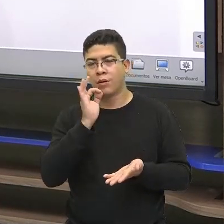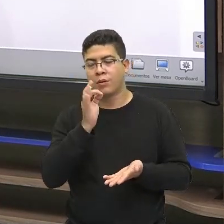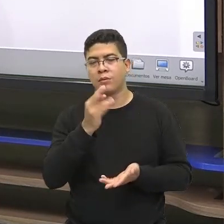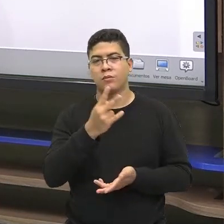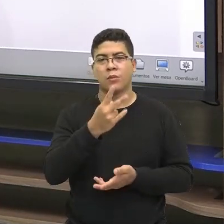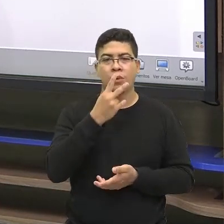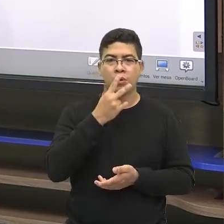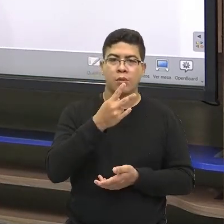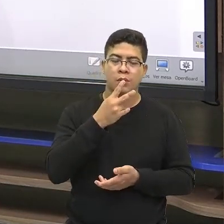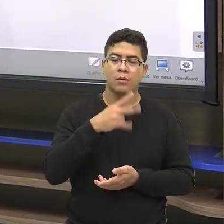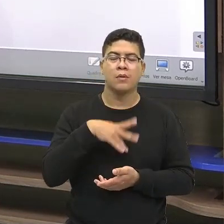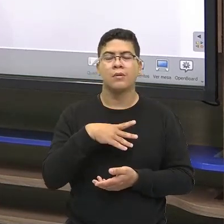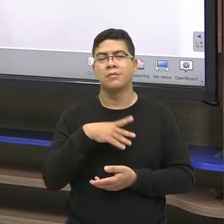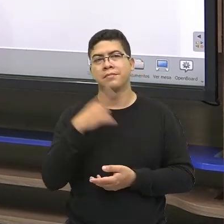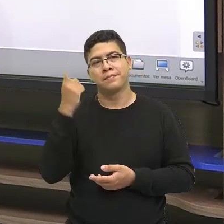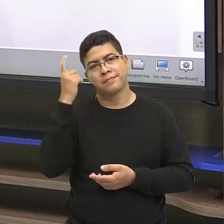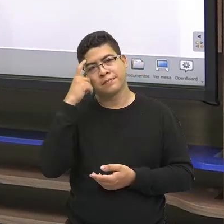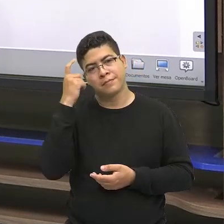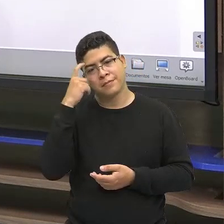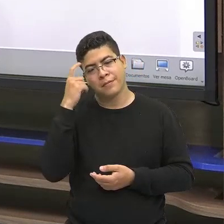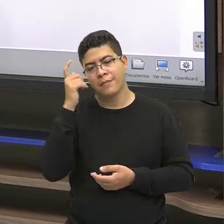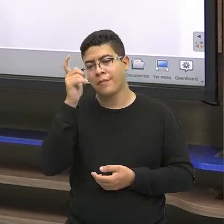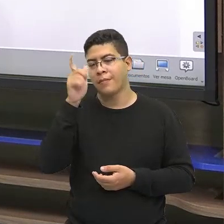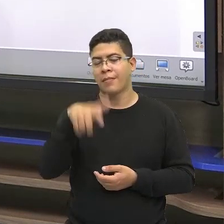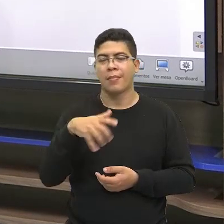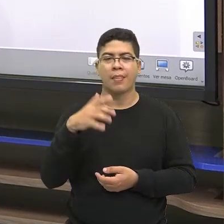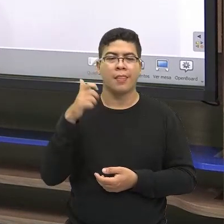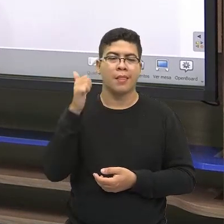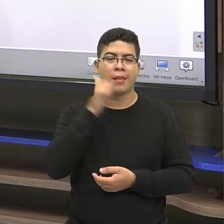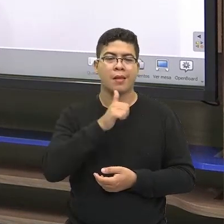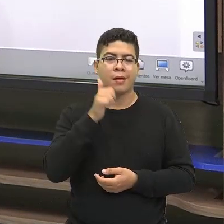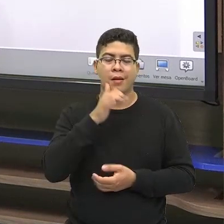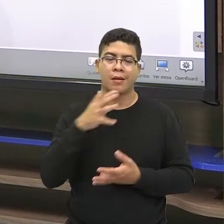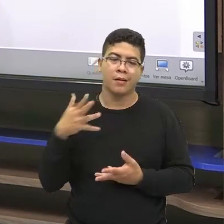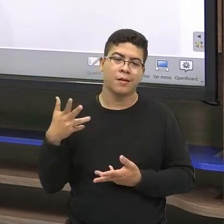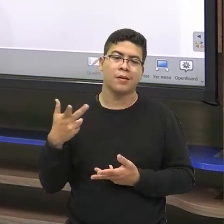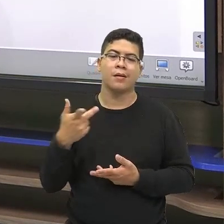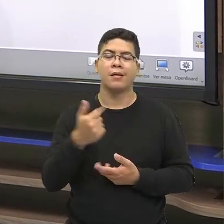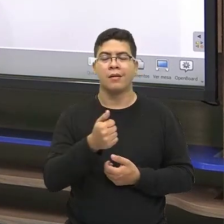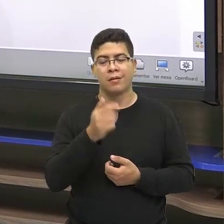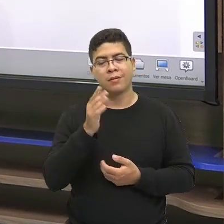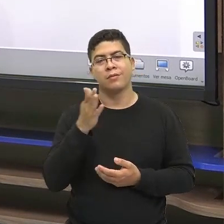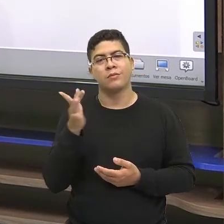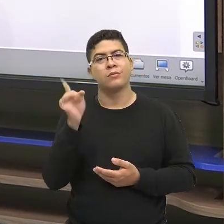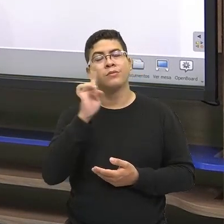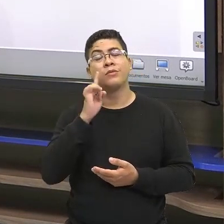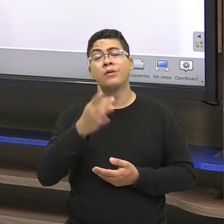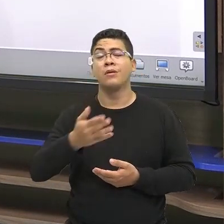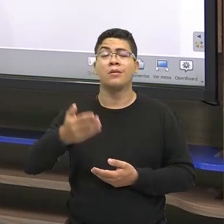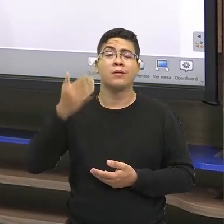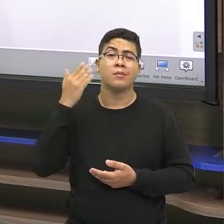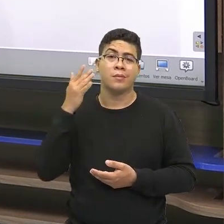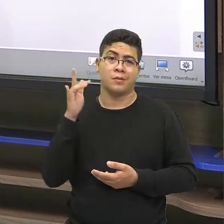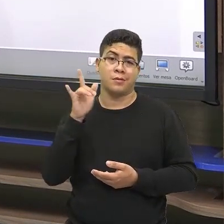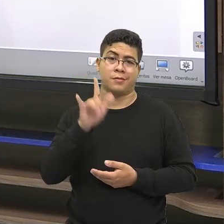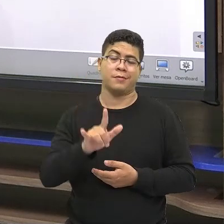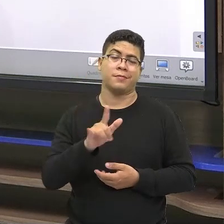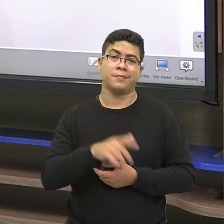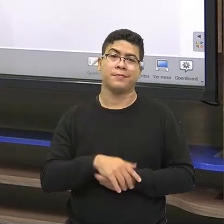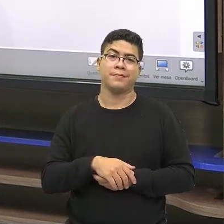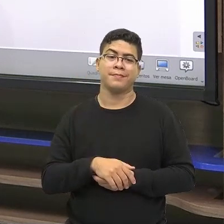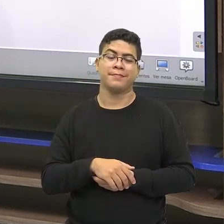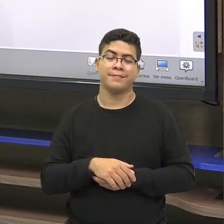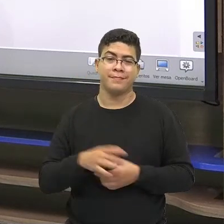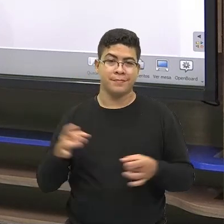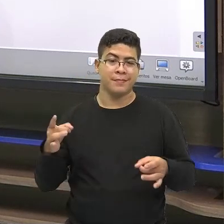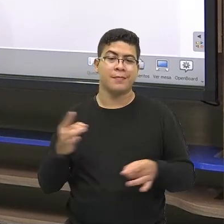fica pensando nas mulheres maravilhosas que ele um dia amou, né? Então é isso aí, ficamos com